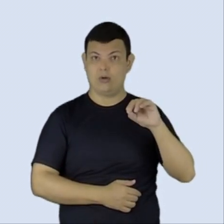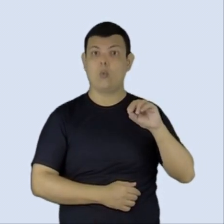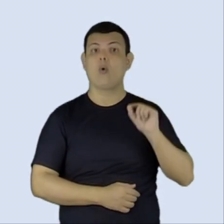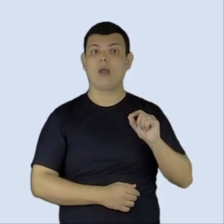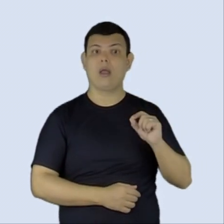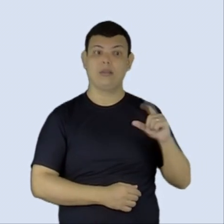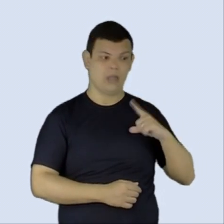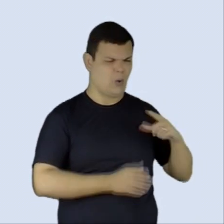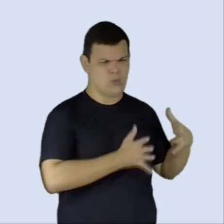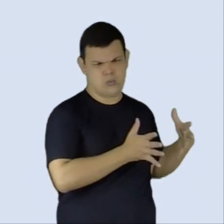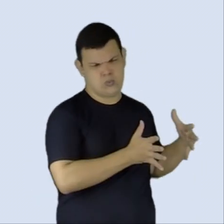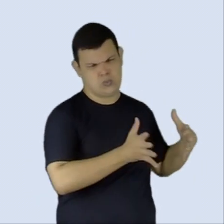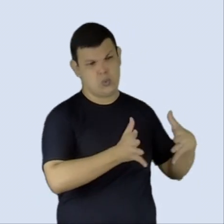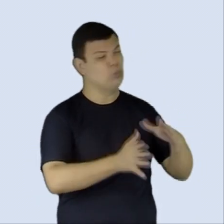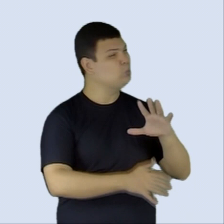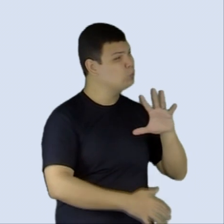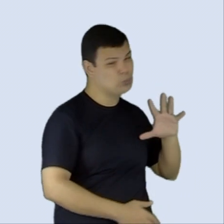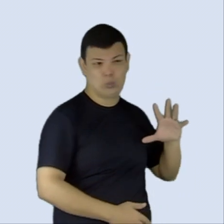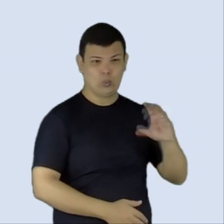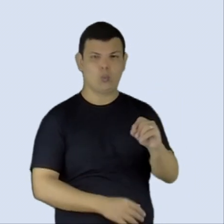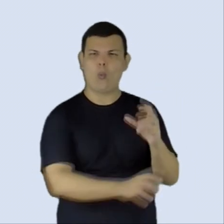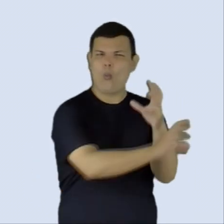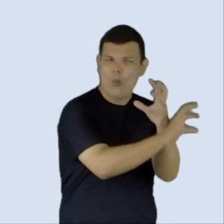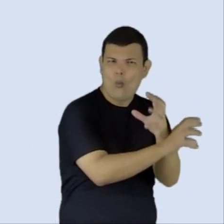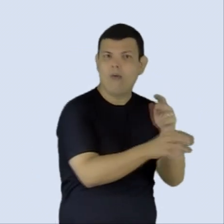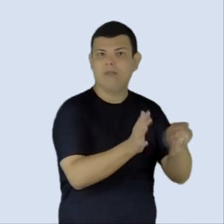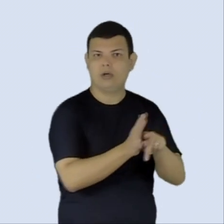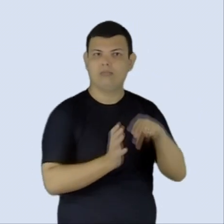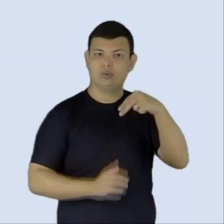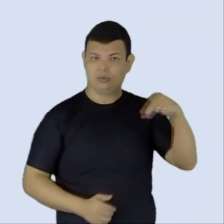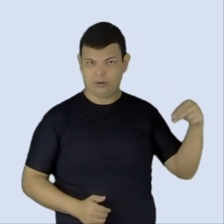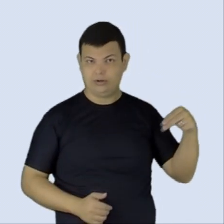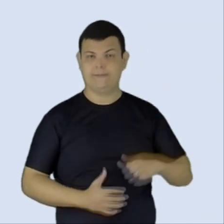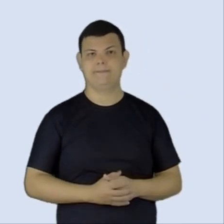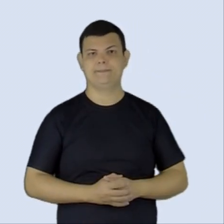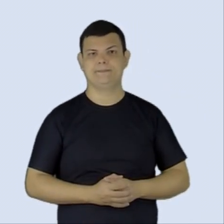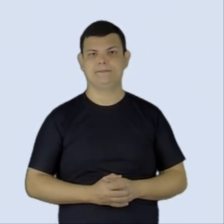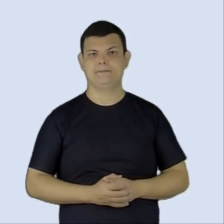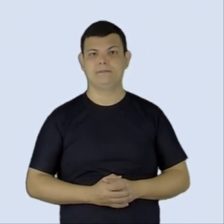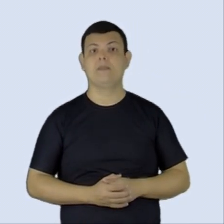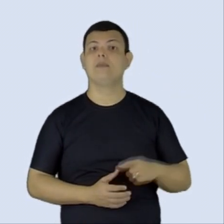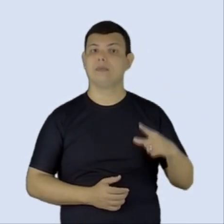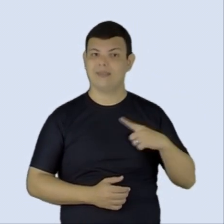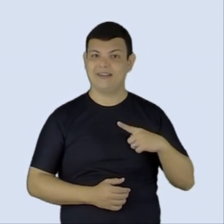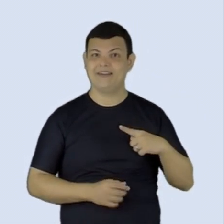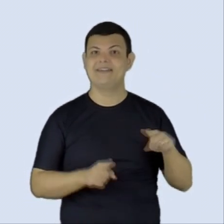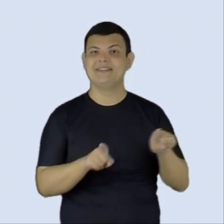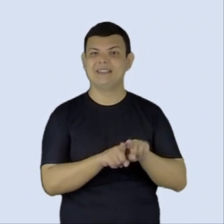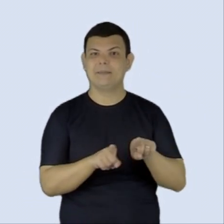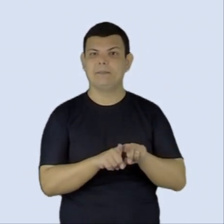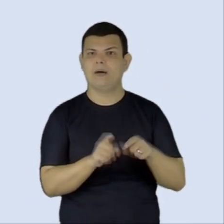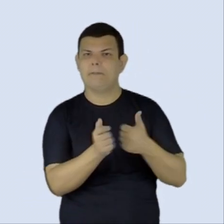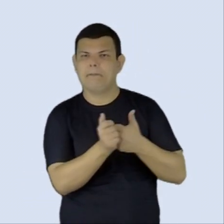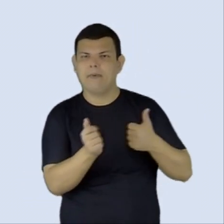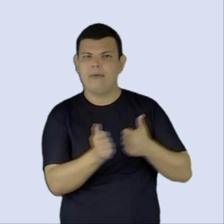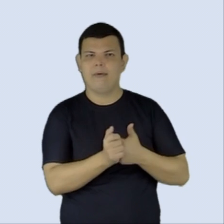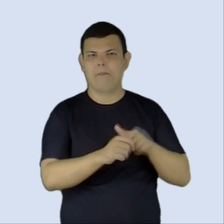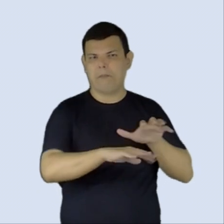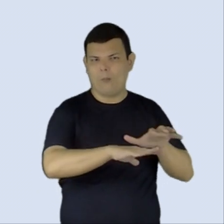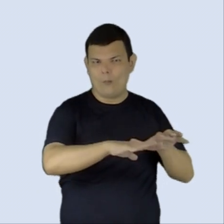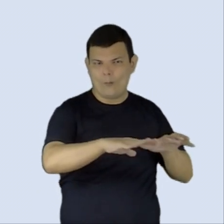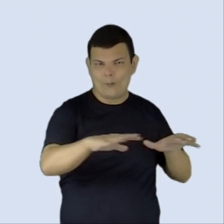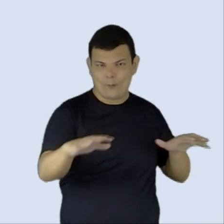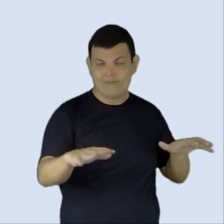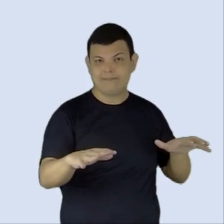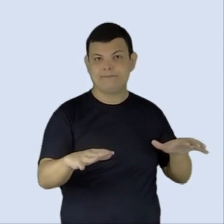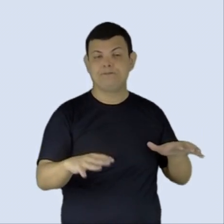atravessa todo o sertão nordestino. Tá? Ele também, né, fica lá próximo do Rio de Planalto. E o Rio